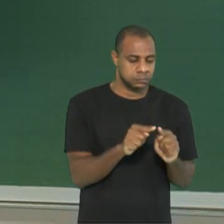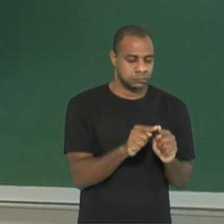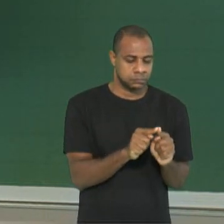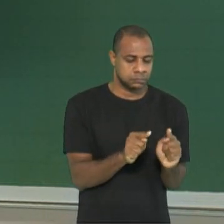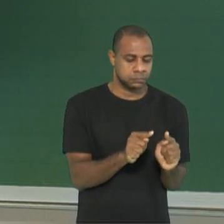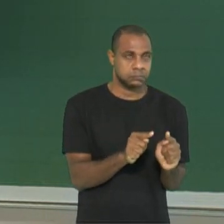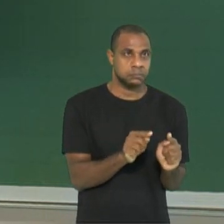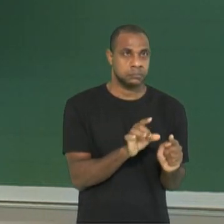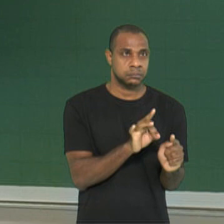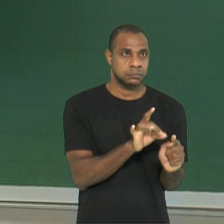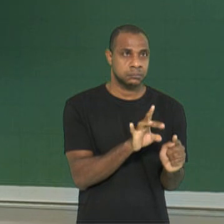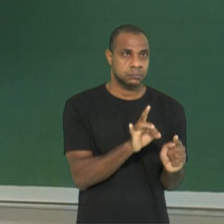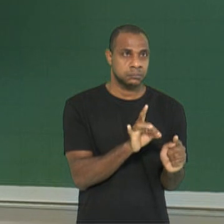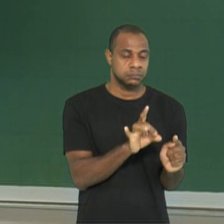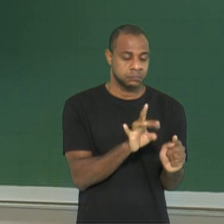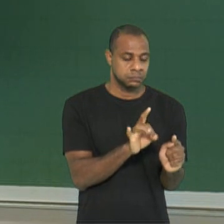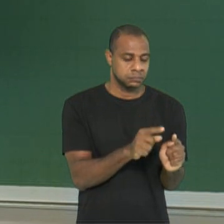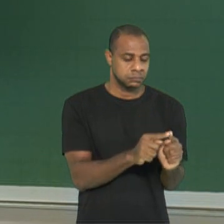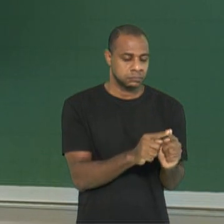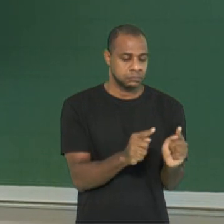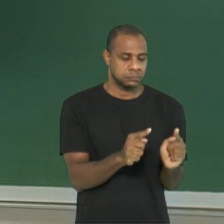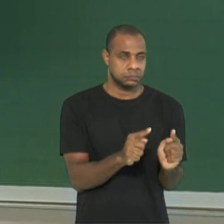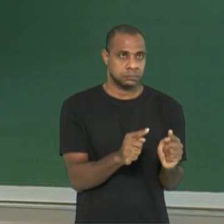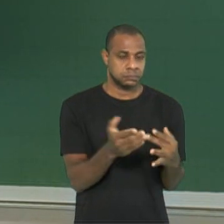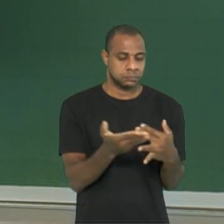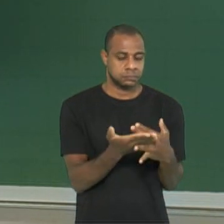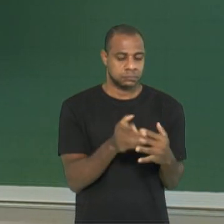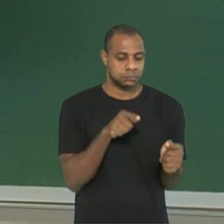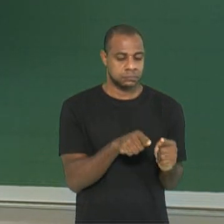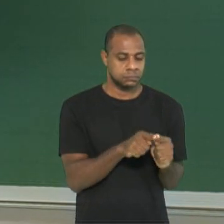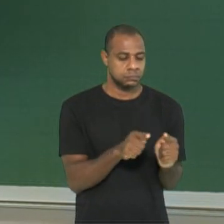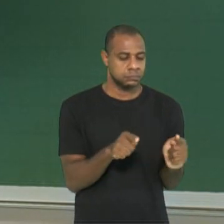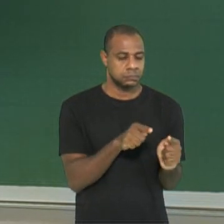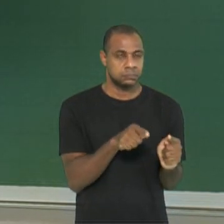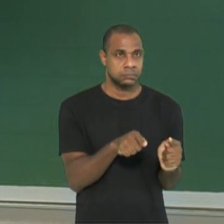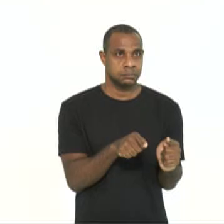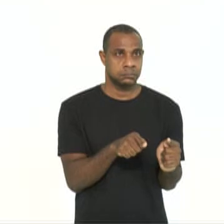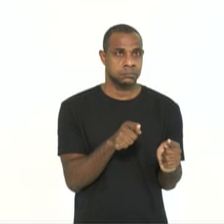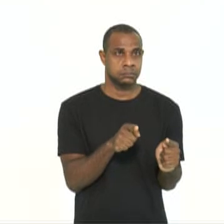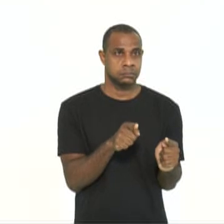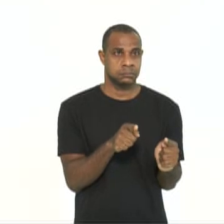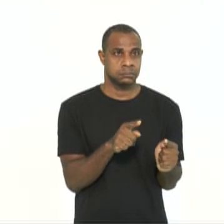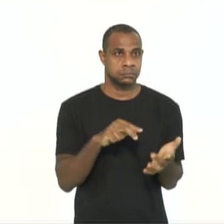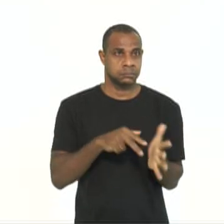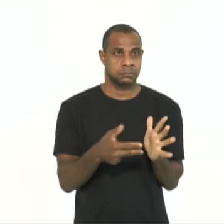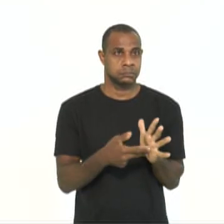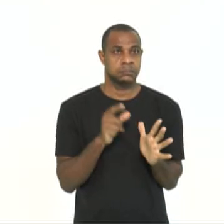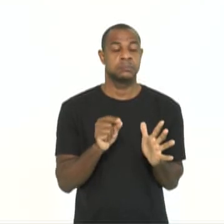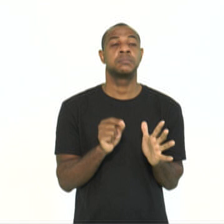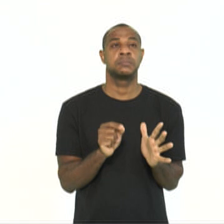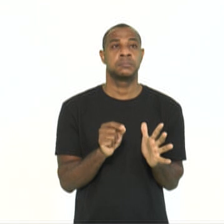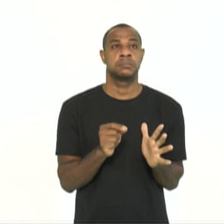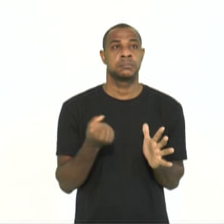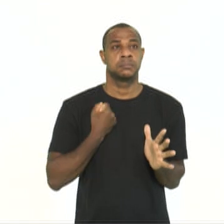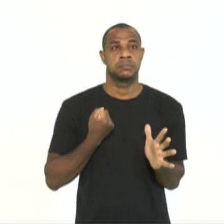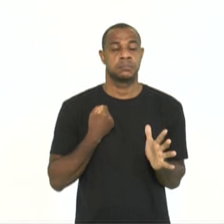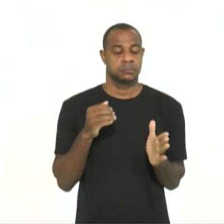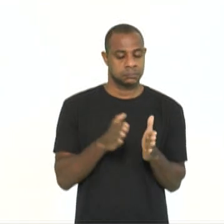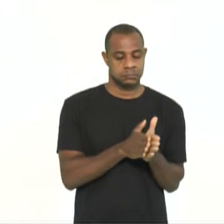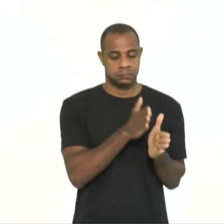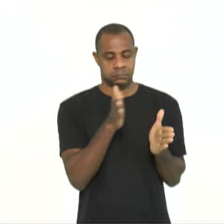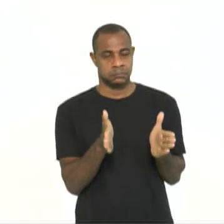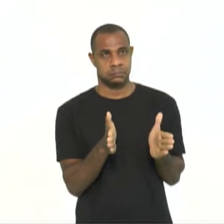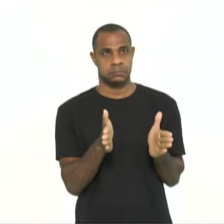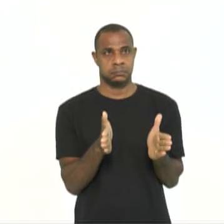para você que cada intervalo desses de 1 centímetro no mapa serão correspondentes a esse número que vem depois dos